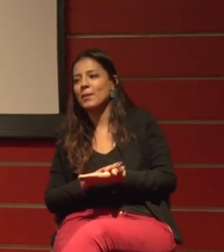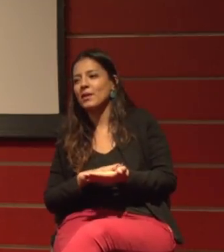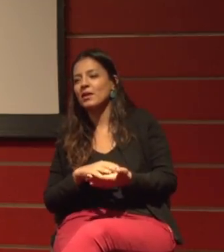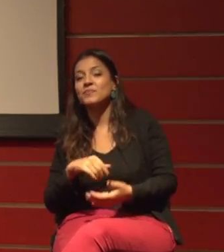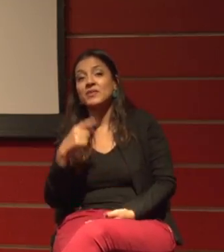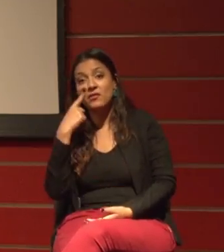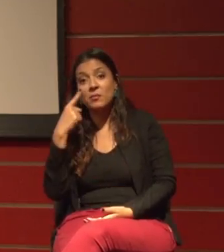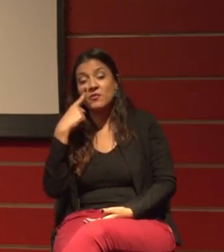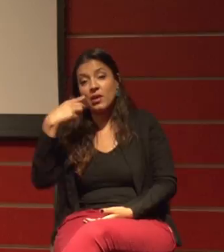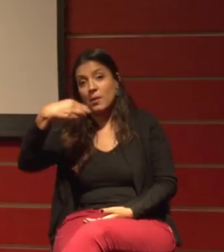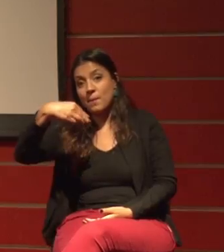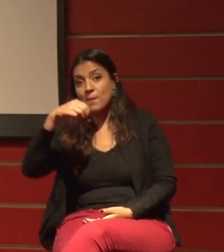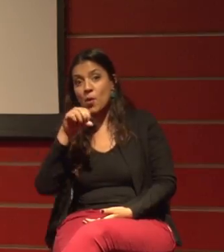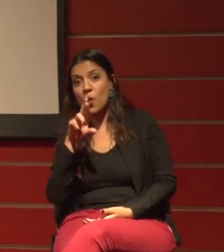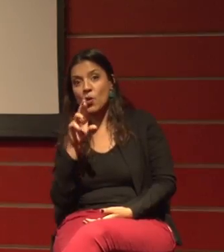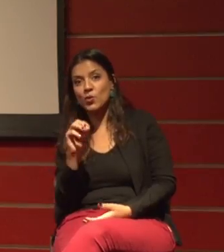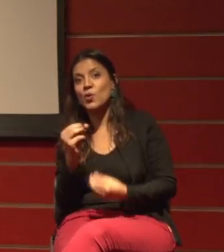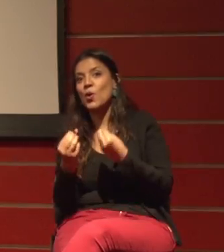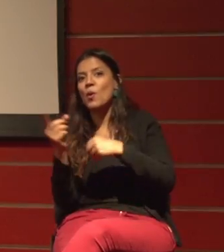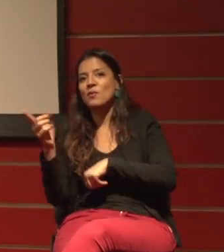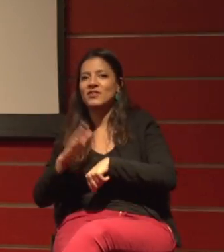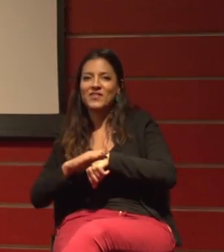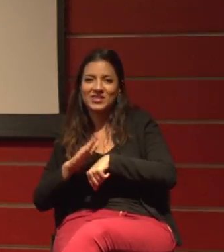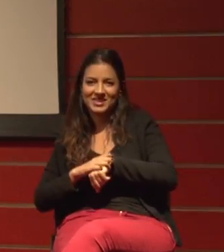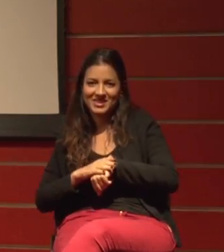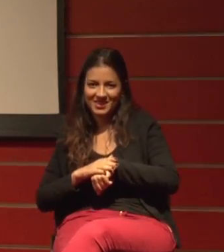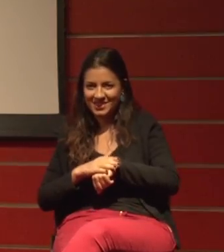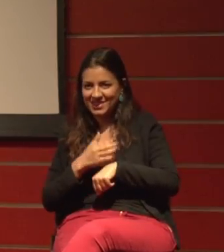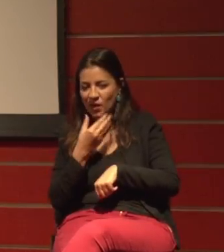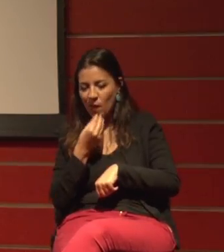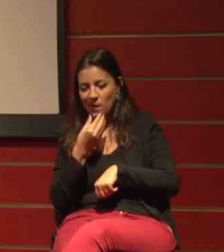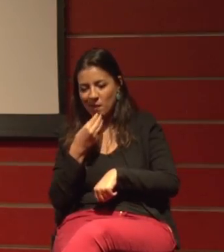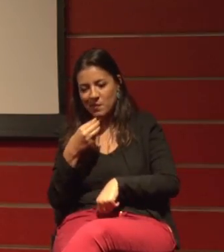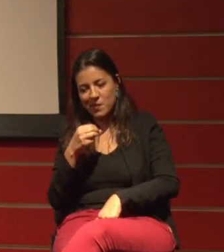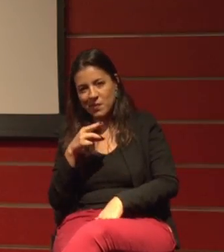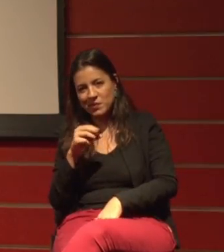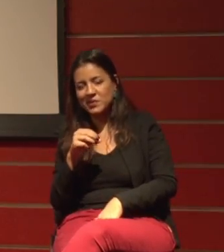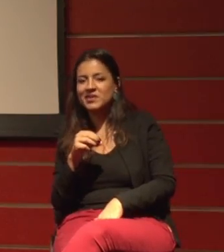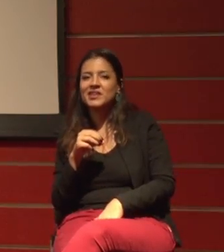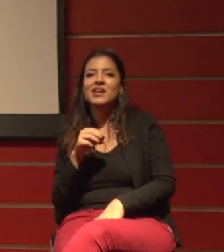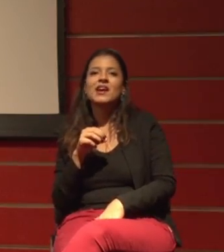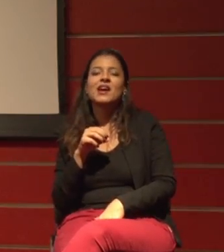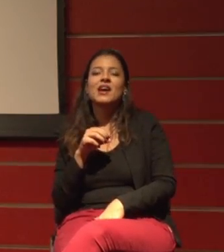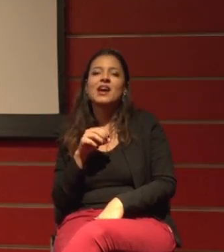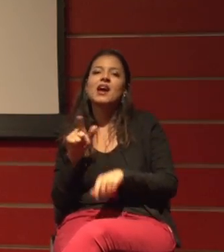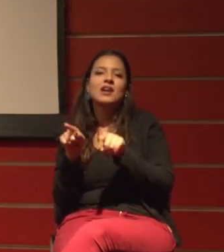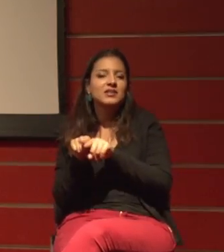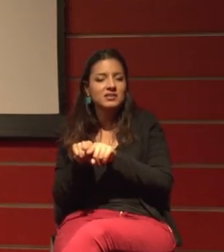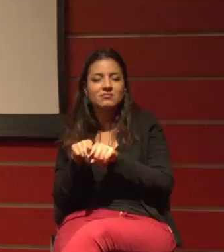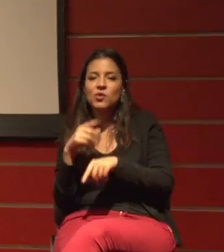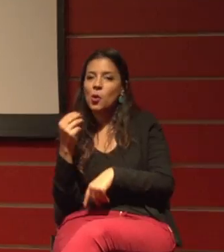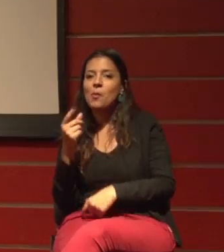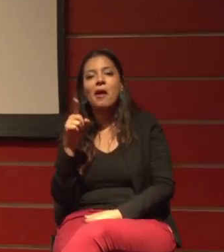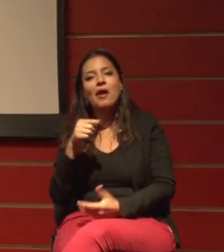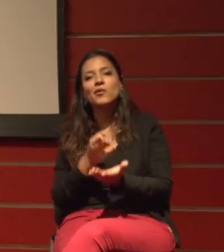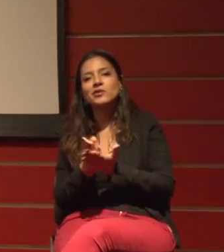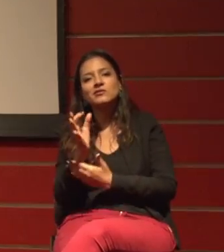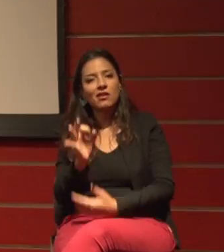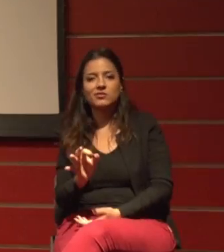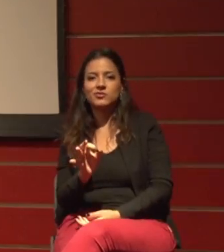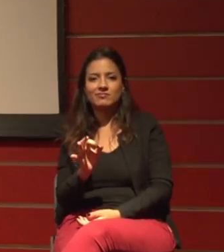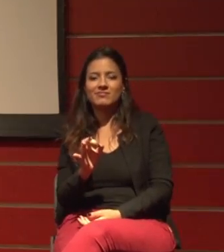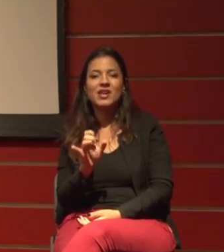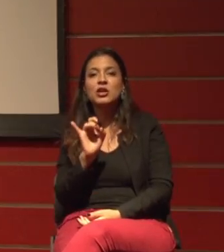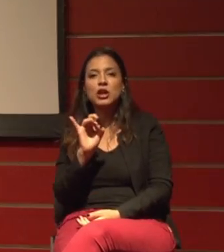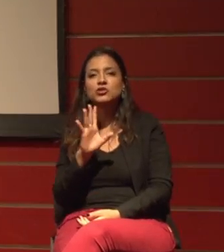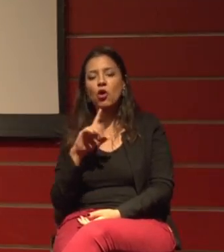ele vai fazer mas vai muito na direção do que você falou da questão da honestidade né É difícil também ser honesto do outro lado né para falar de racismo